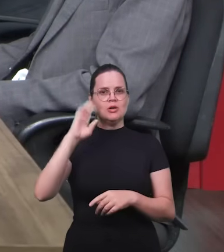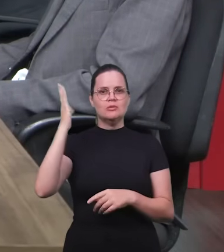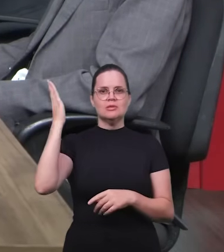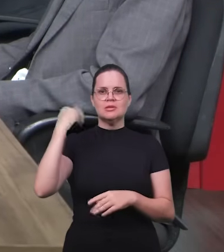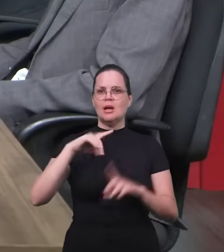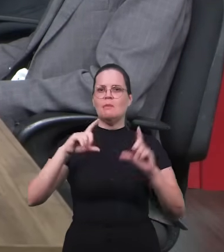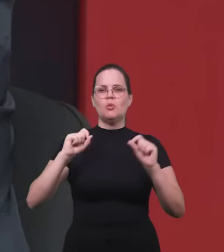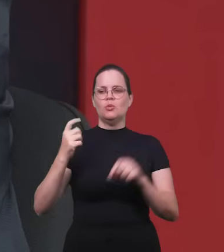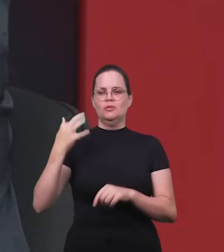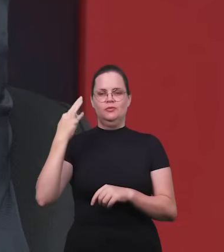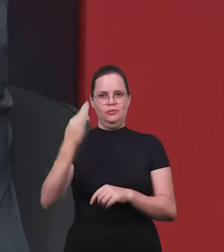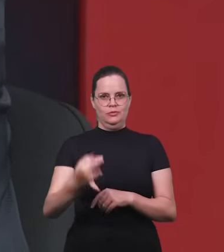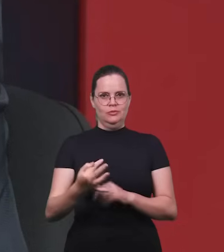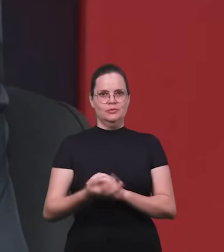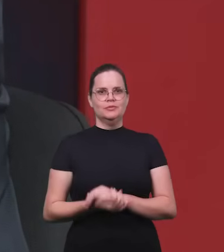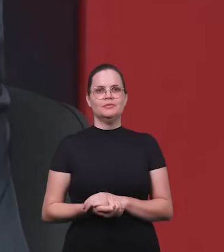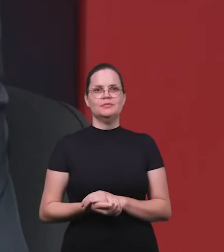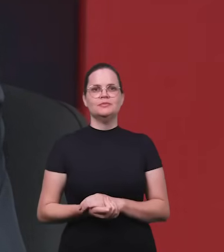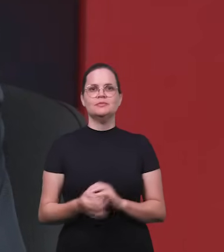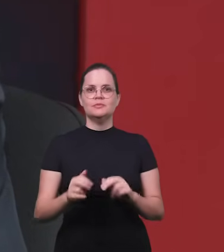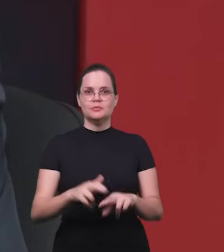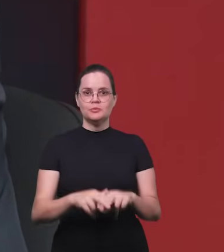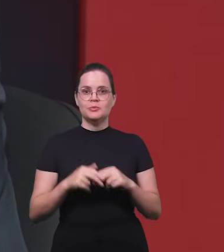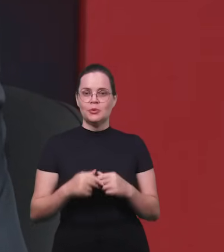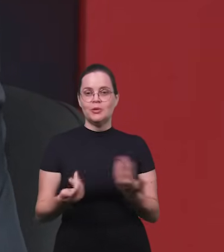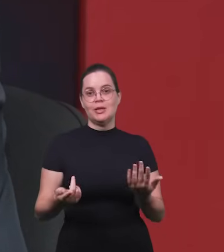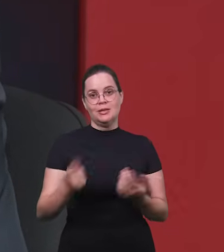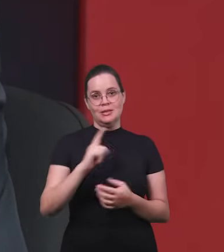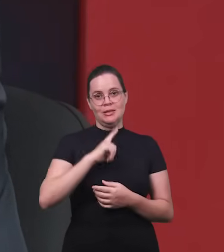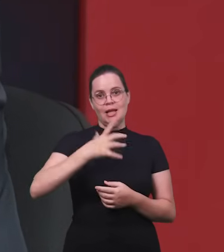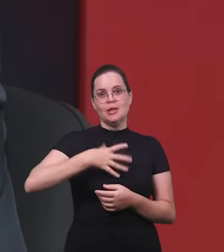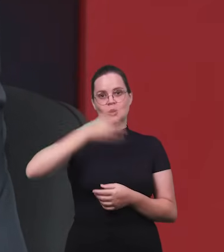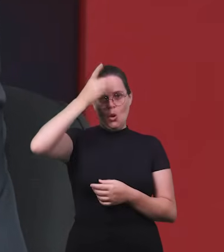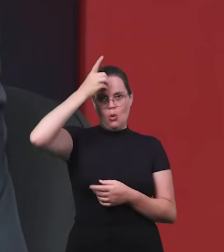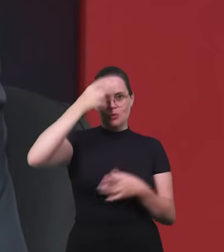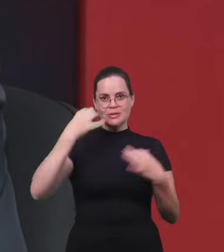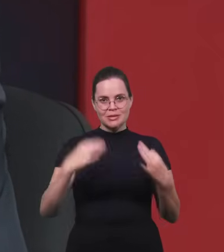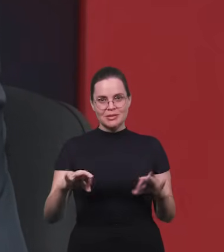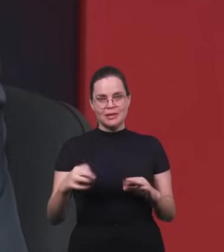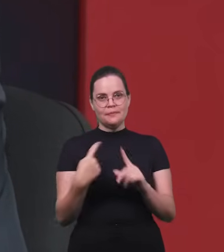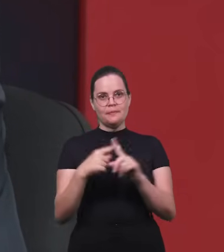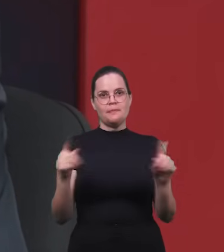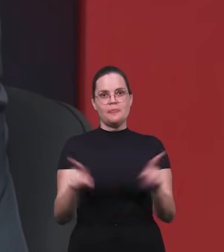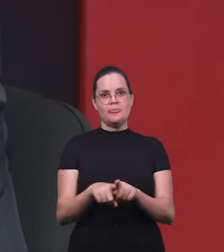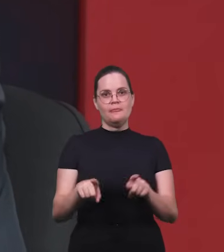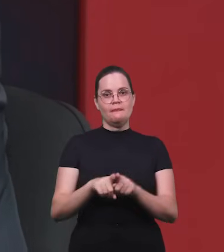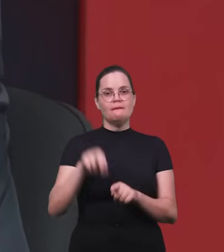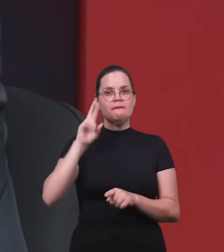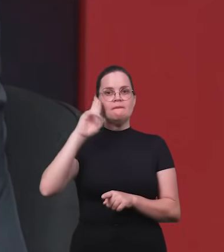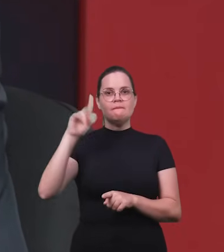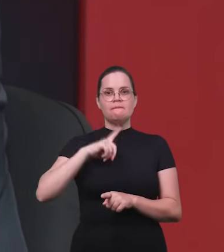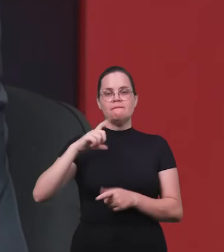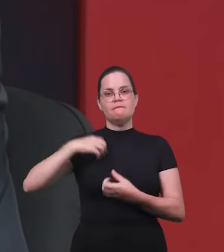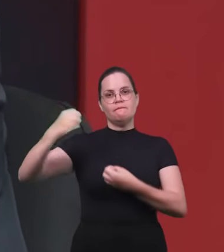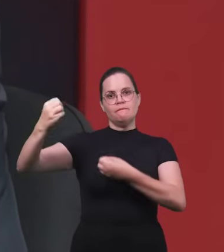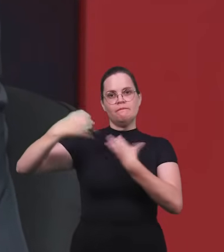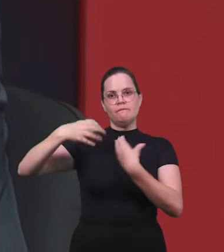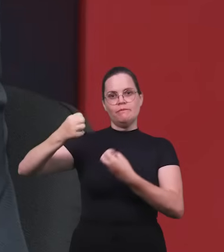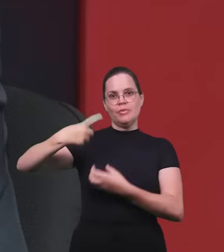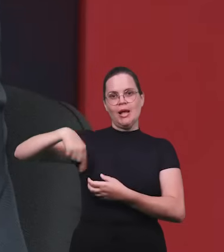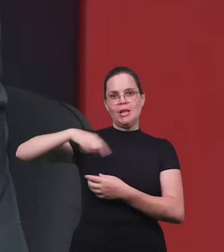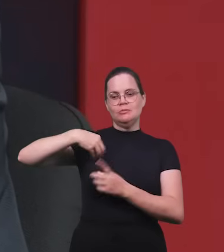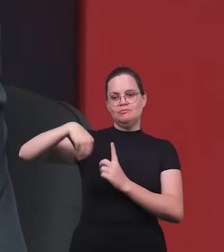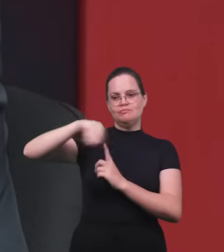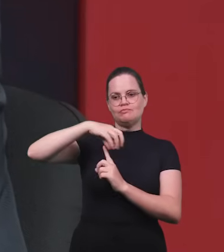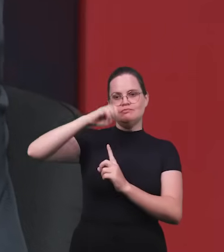que está além. E por isso também que além dos dons espirituais, o Senhor, Ele nos dá os recursos do Espírito Santo para